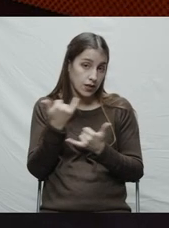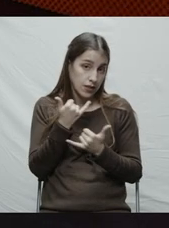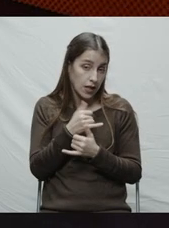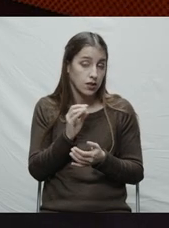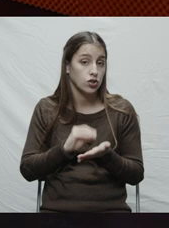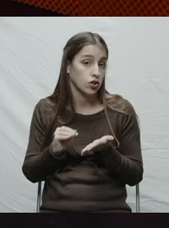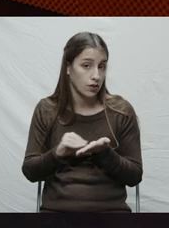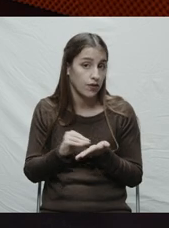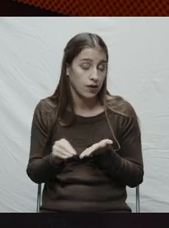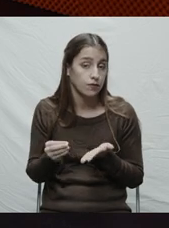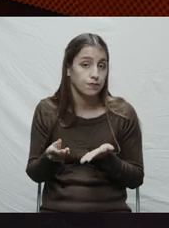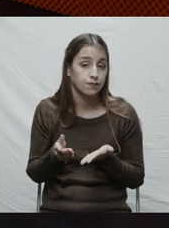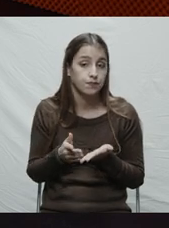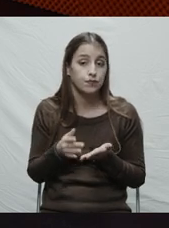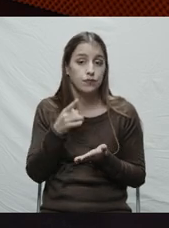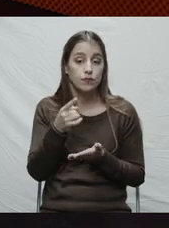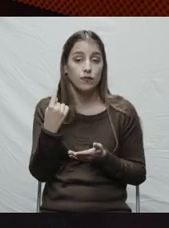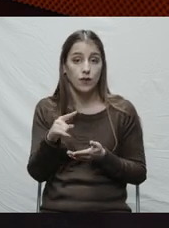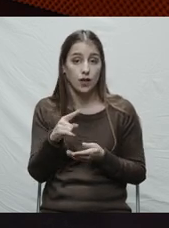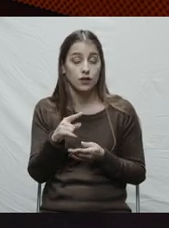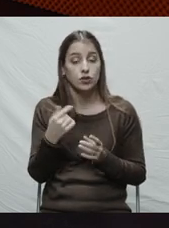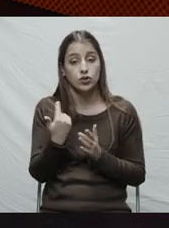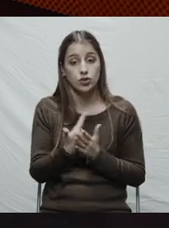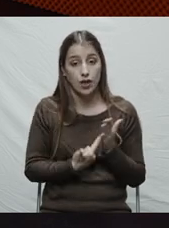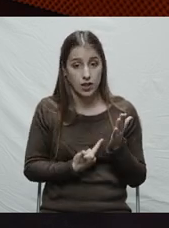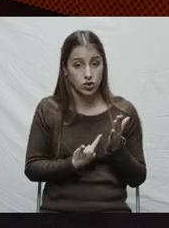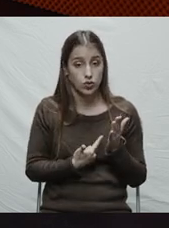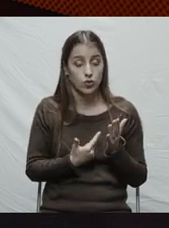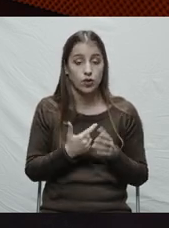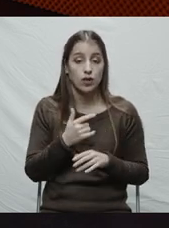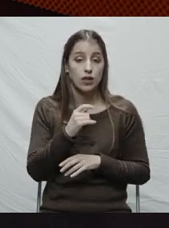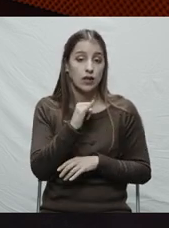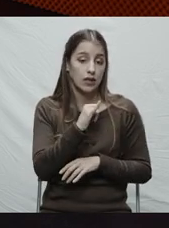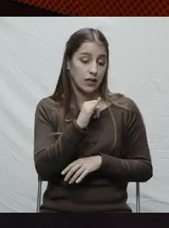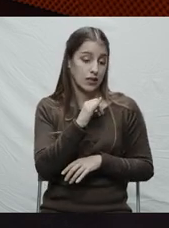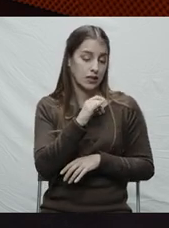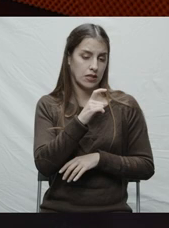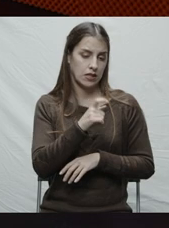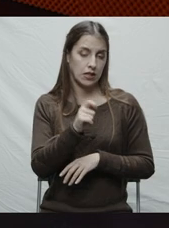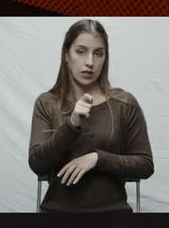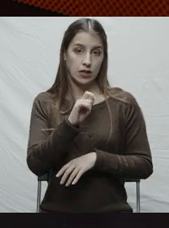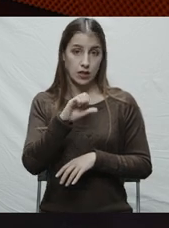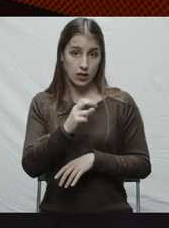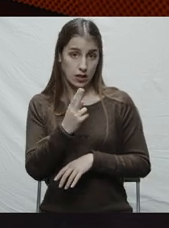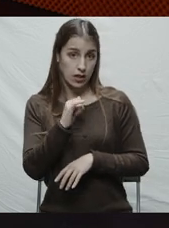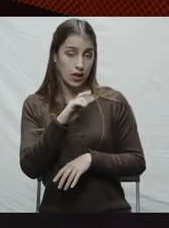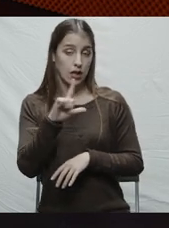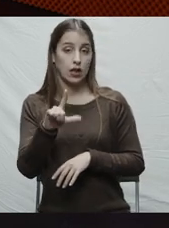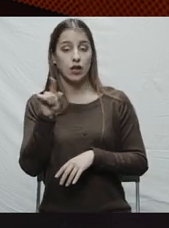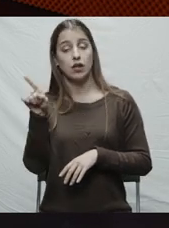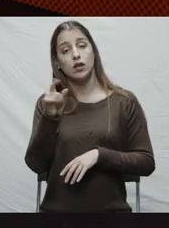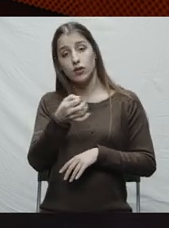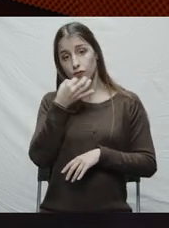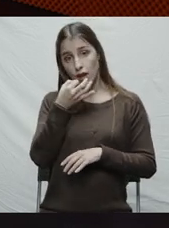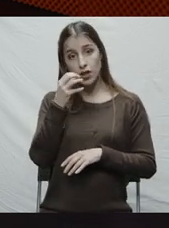de uma certa maneira. Então, tu tens textos, tens um texto do Ezequiel Santos que vai Santos. sair nesta, que é um conto de ficção científica